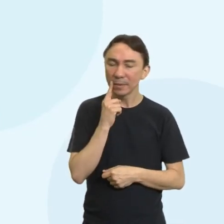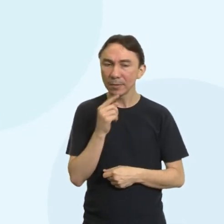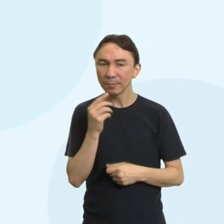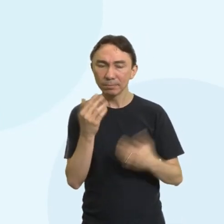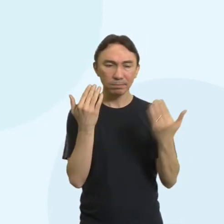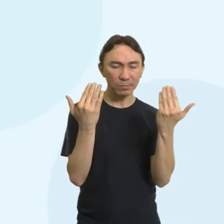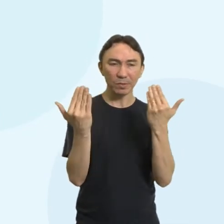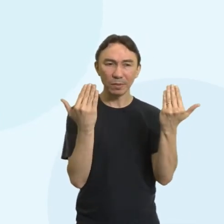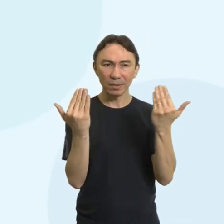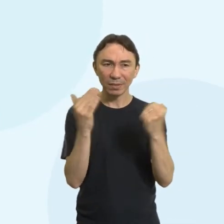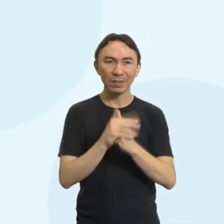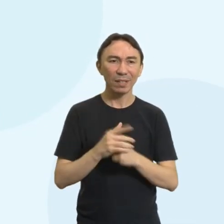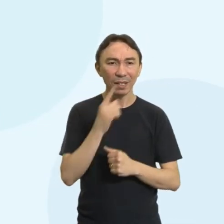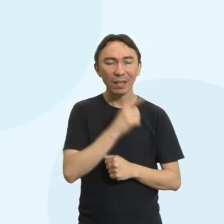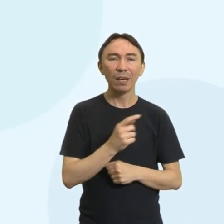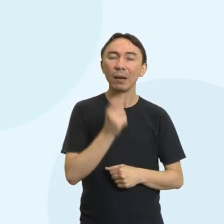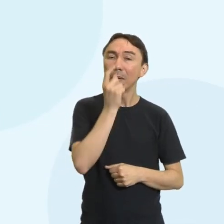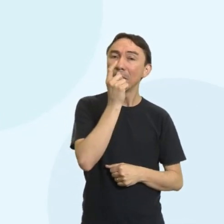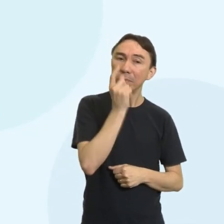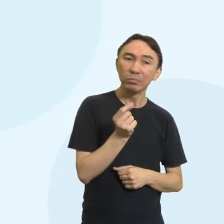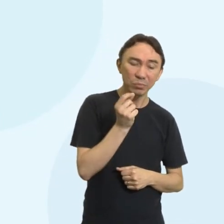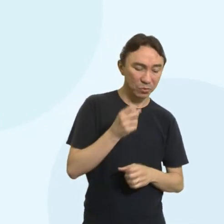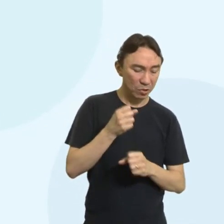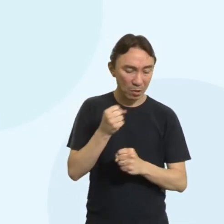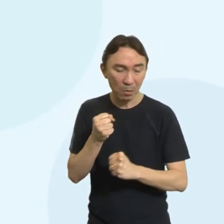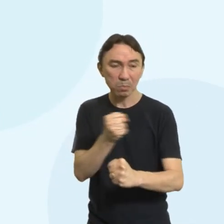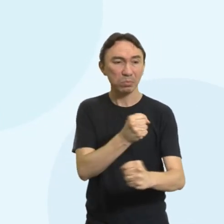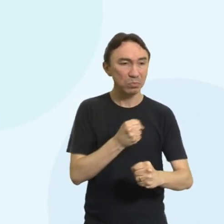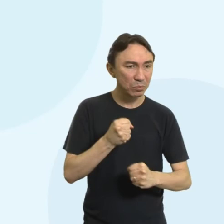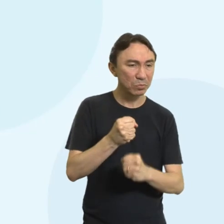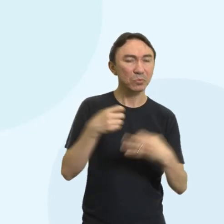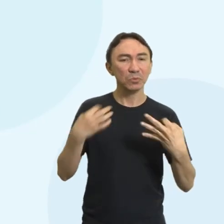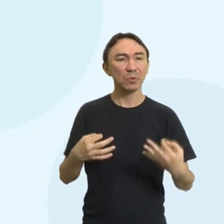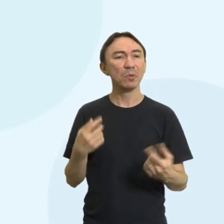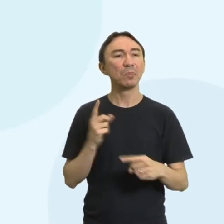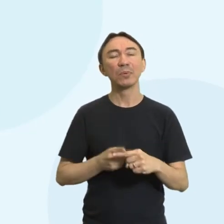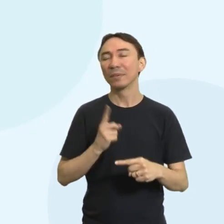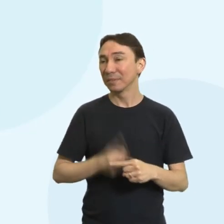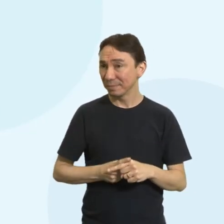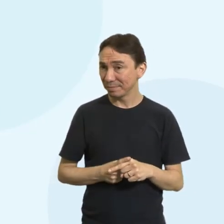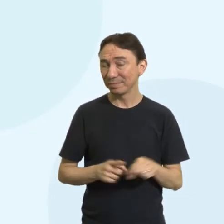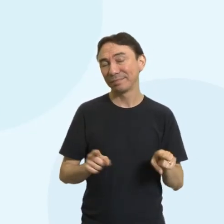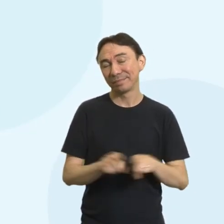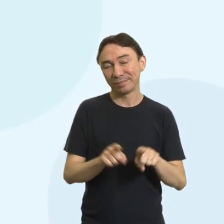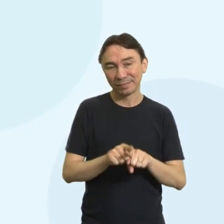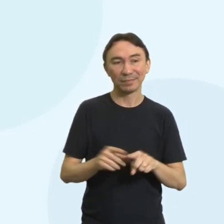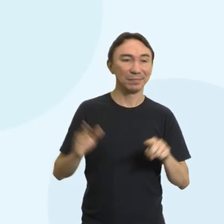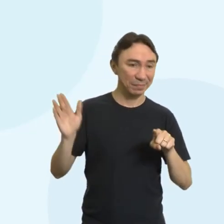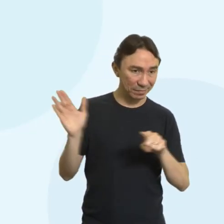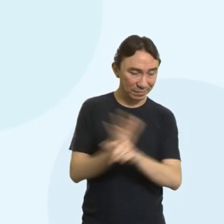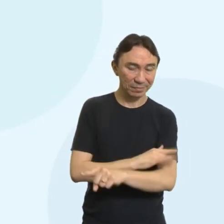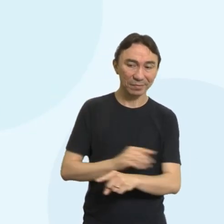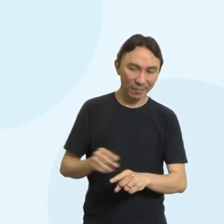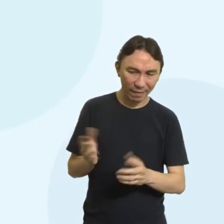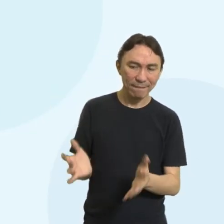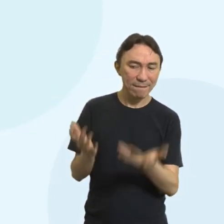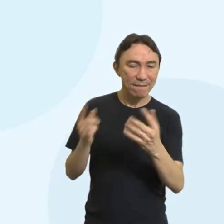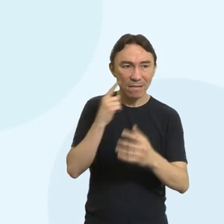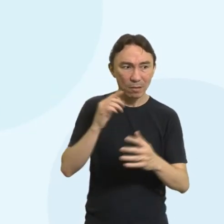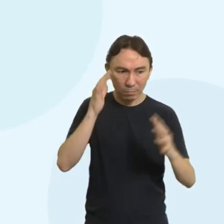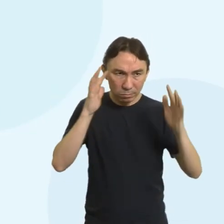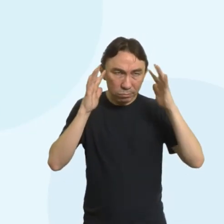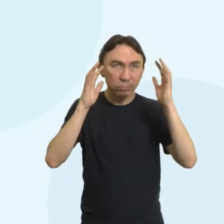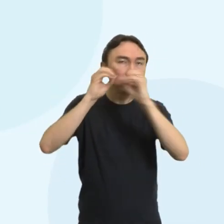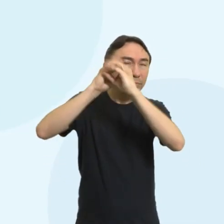neto, segundo o mercador, e por quê? E perguntas para estimular a imaginação e o pensamento crítico, por